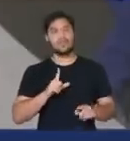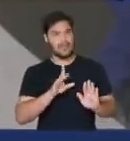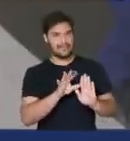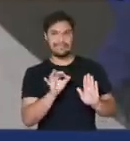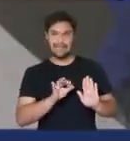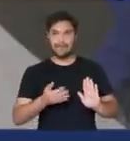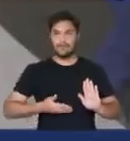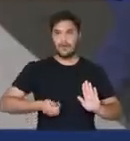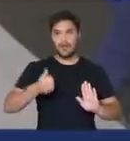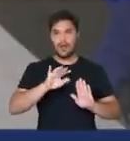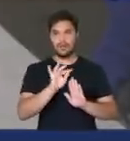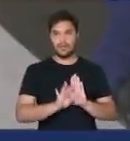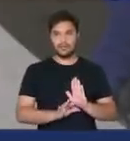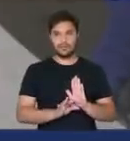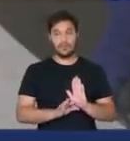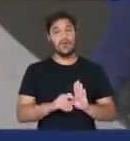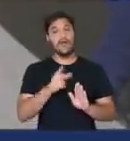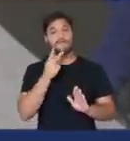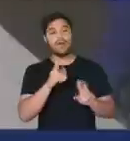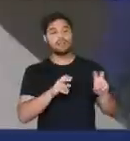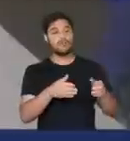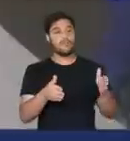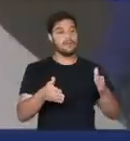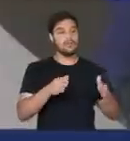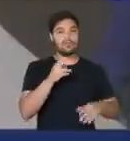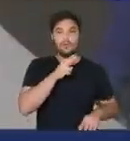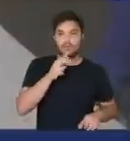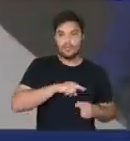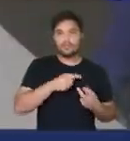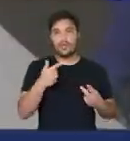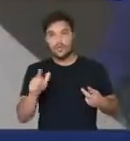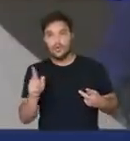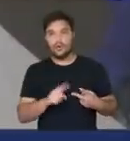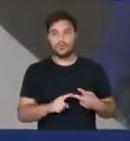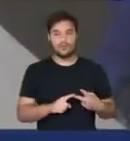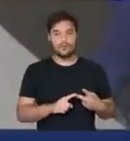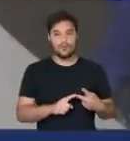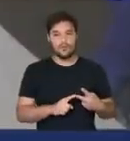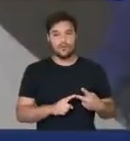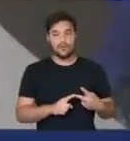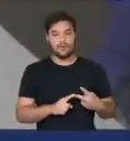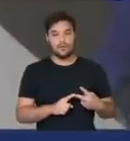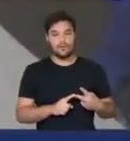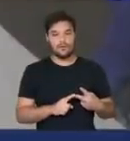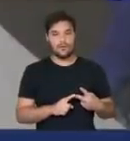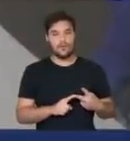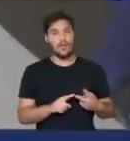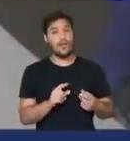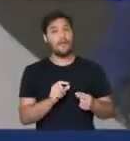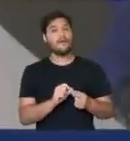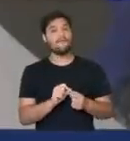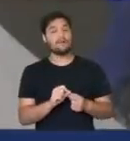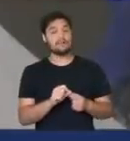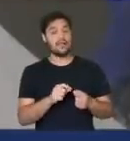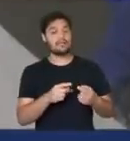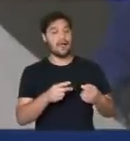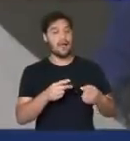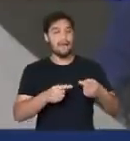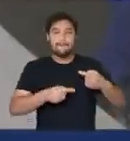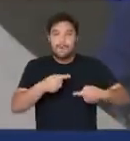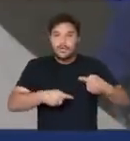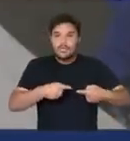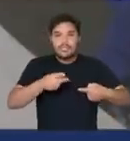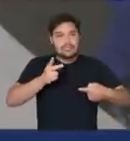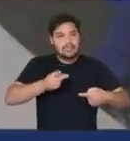para melhorar o texto. Um deles é essa questão do estado de emergência e o outro destaque que nós temos é de fazer com que esta política